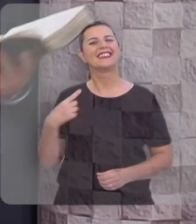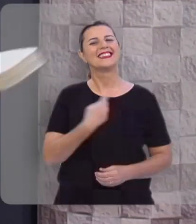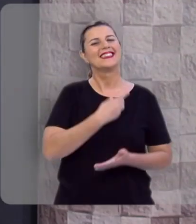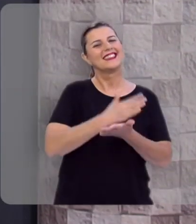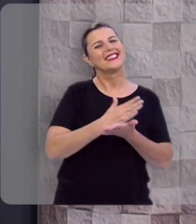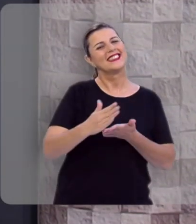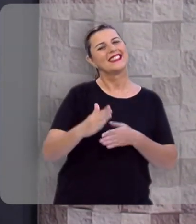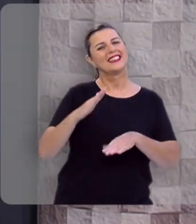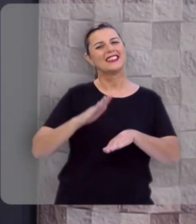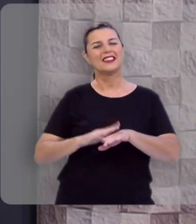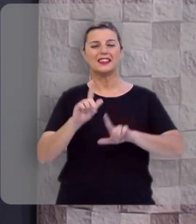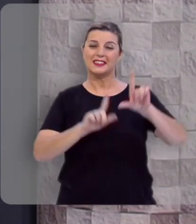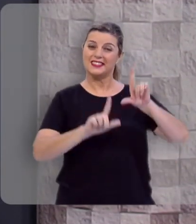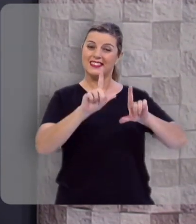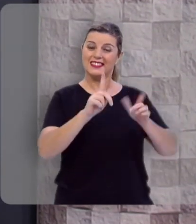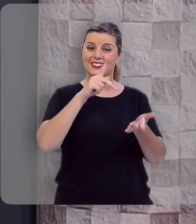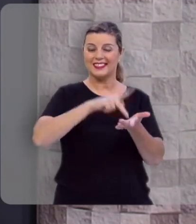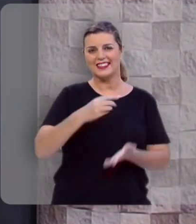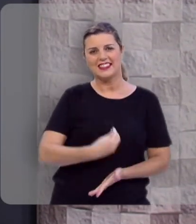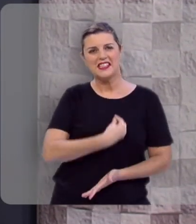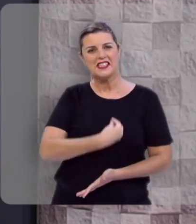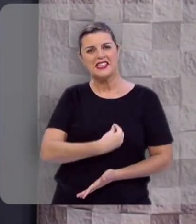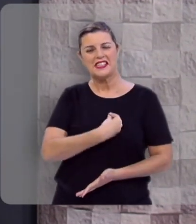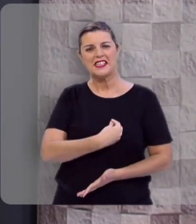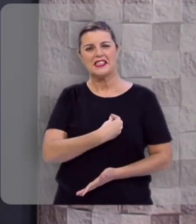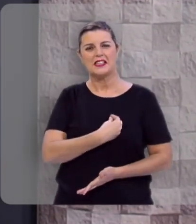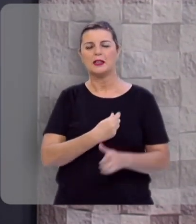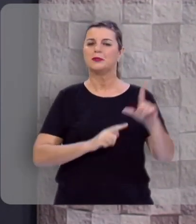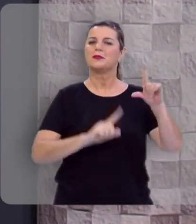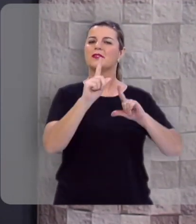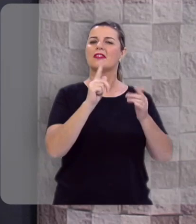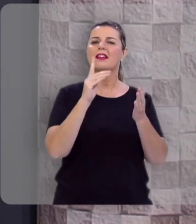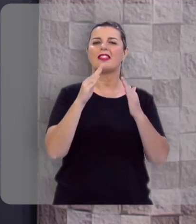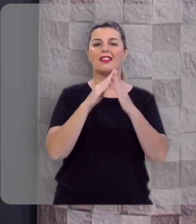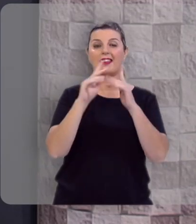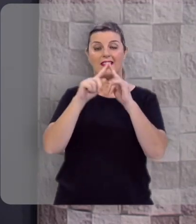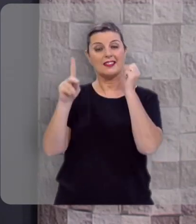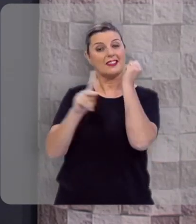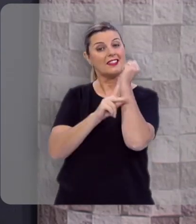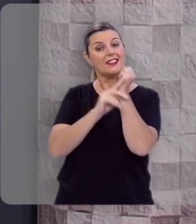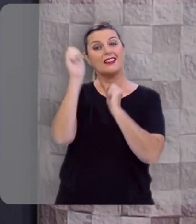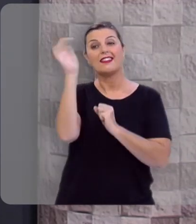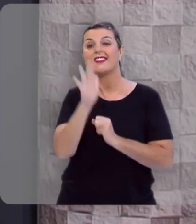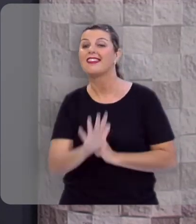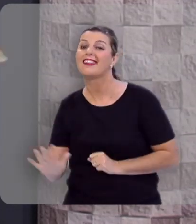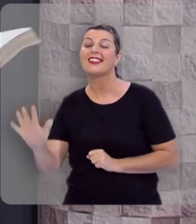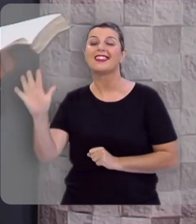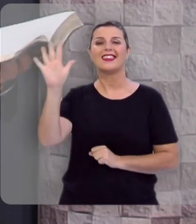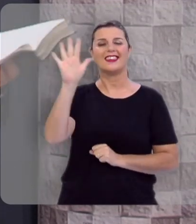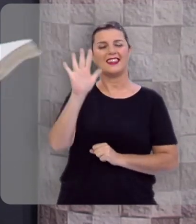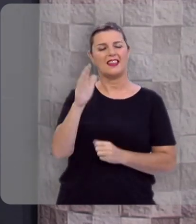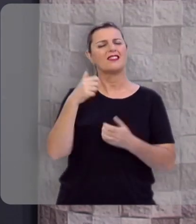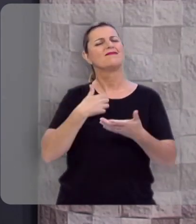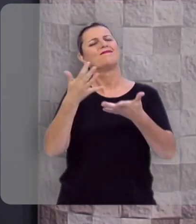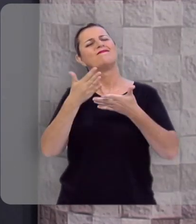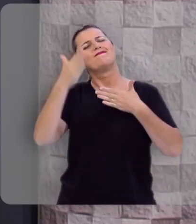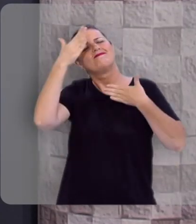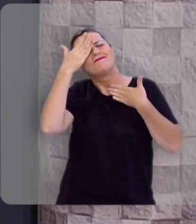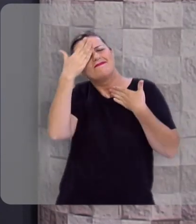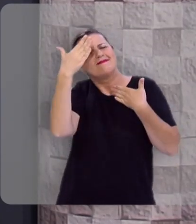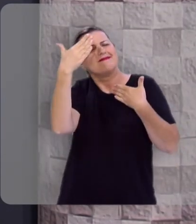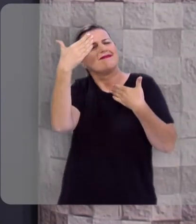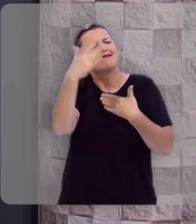Nós estamos começando o programa Verdade e Vida, o programa da Igreja Presbiteriana do Brasil, e eu quero